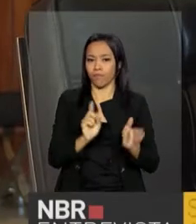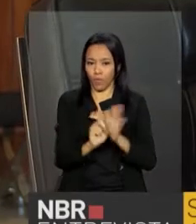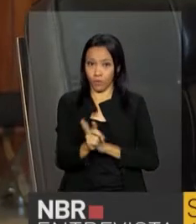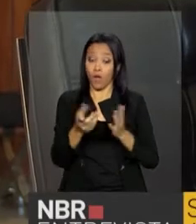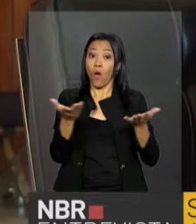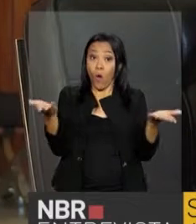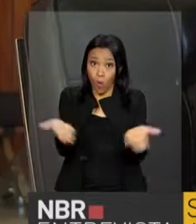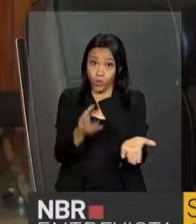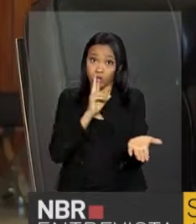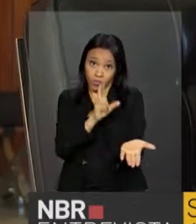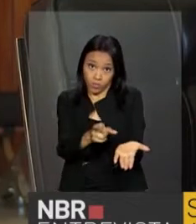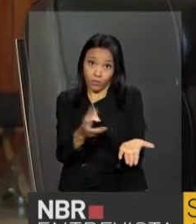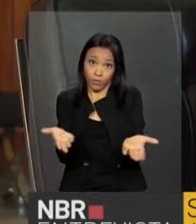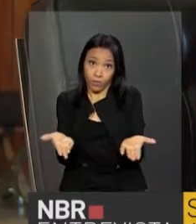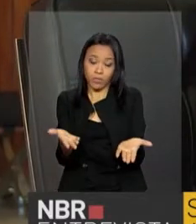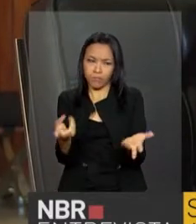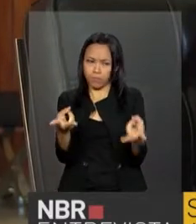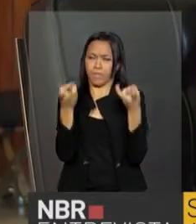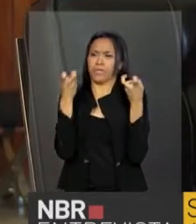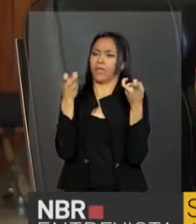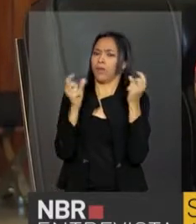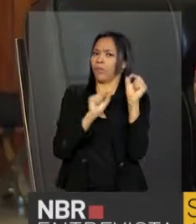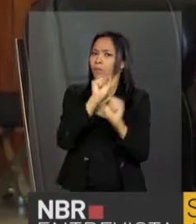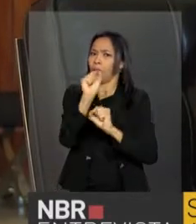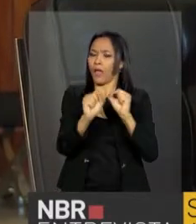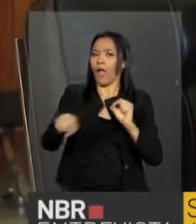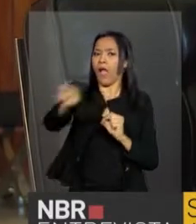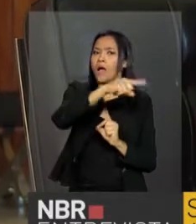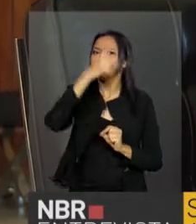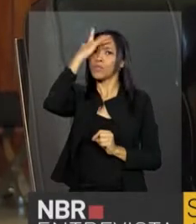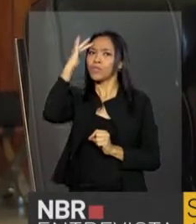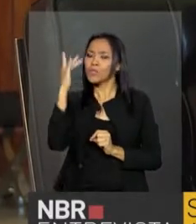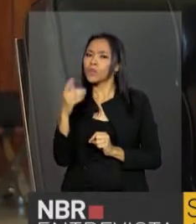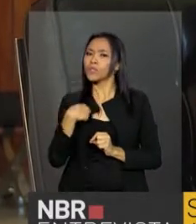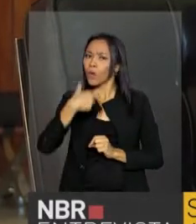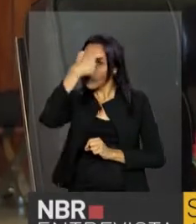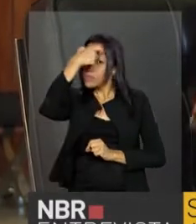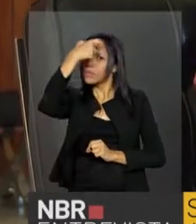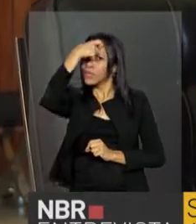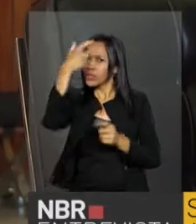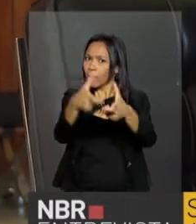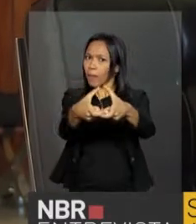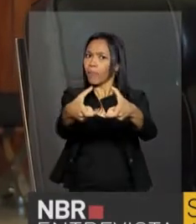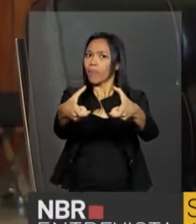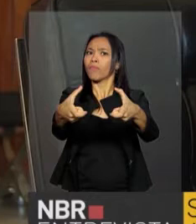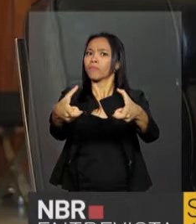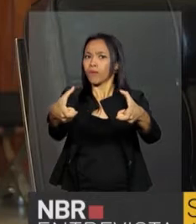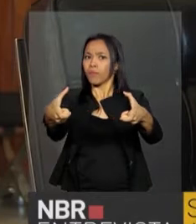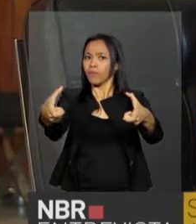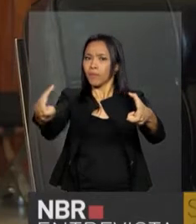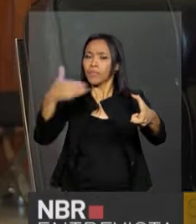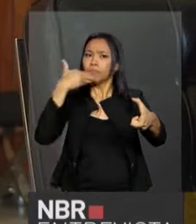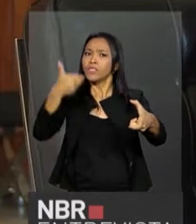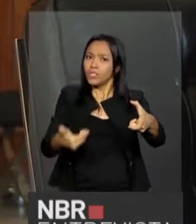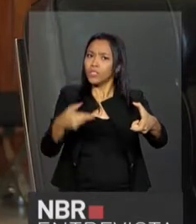hoje a gente percebe que as pessoas, né, estão tendo mais consciência e demandando por esses